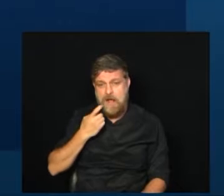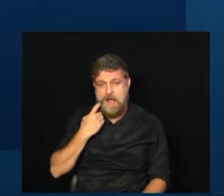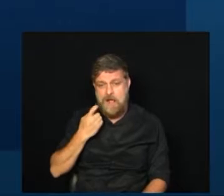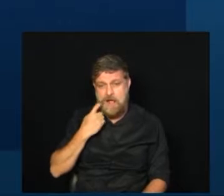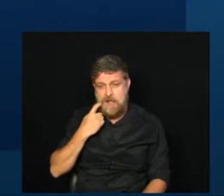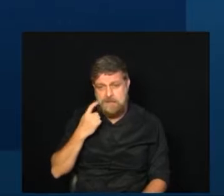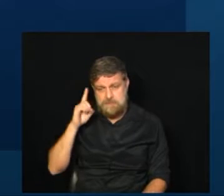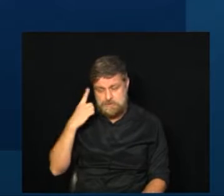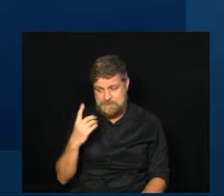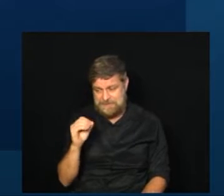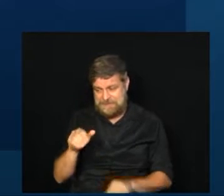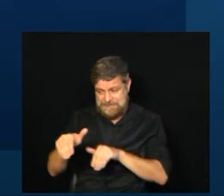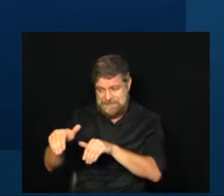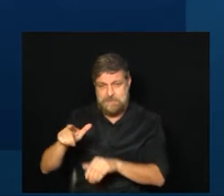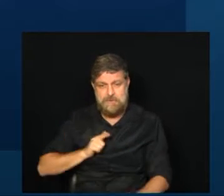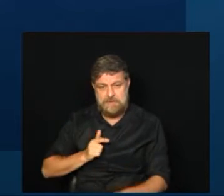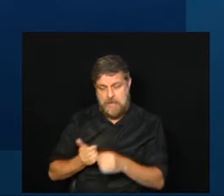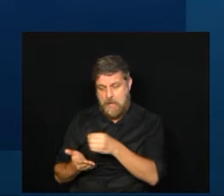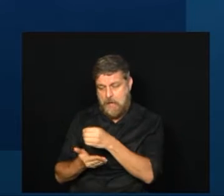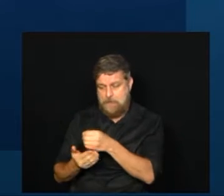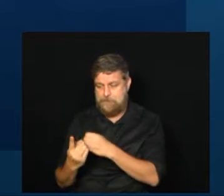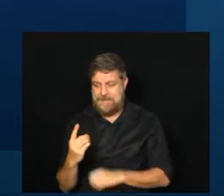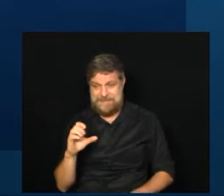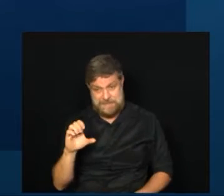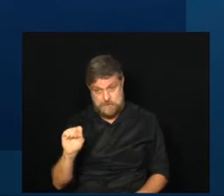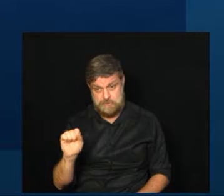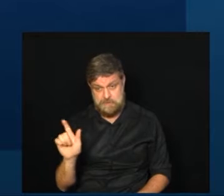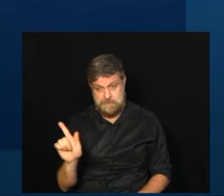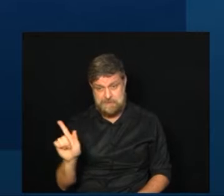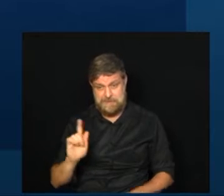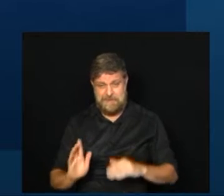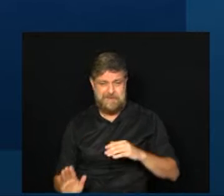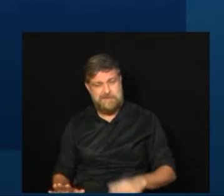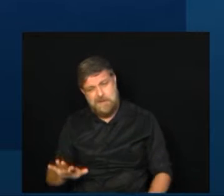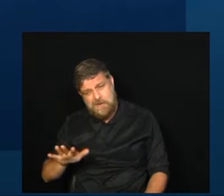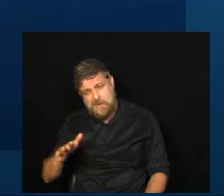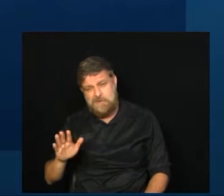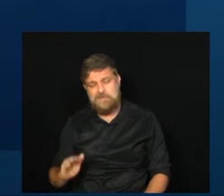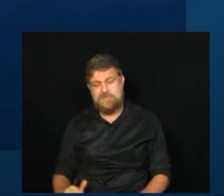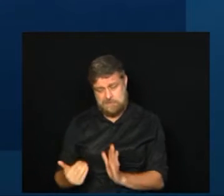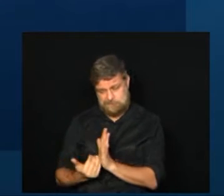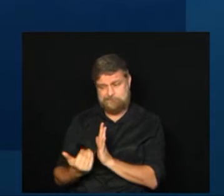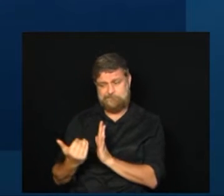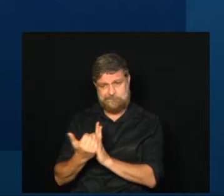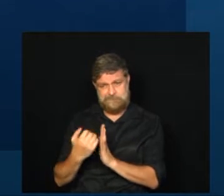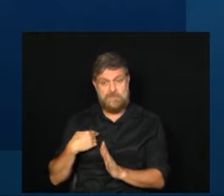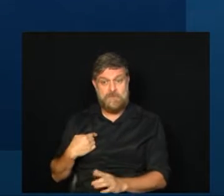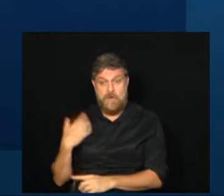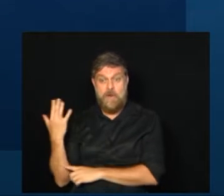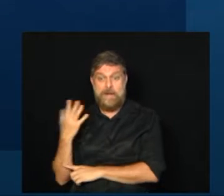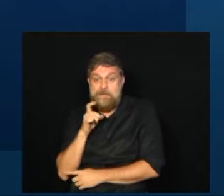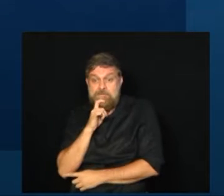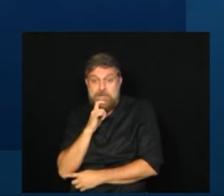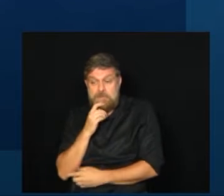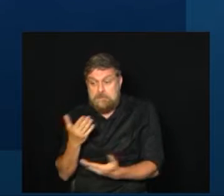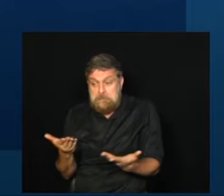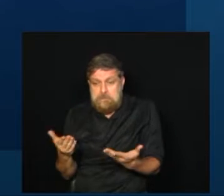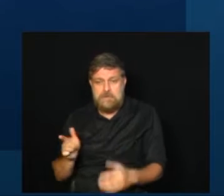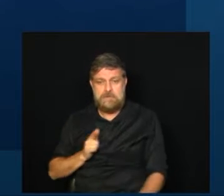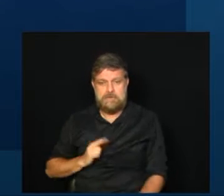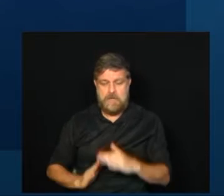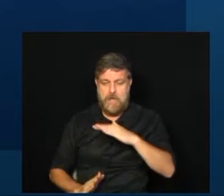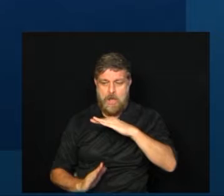10 de setembro, nós temos mínima de 18 graus, uma mínima elevada, já que ainda estamos no inverno, e a máxima